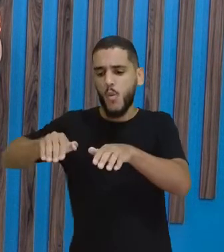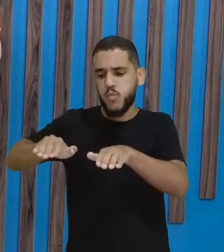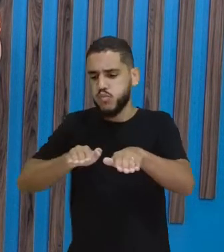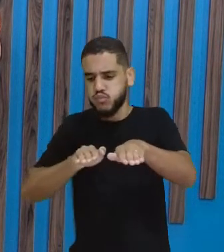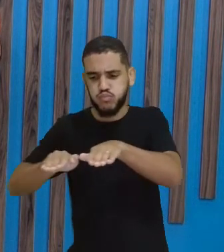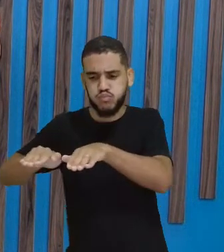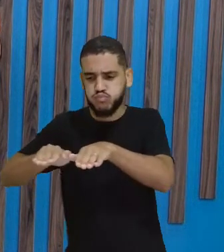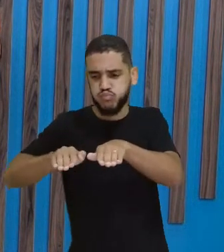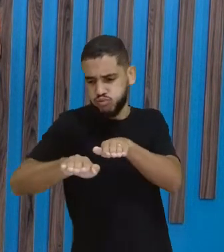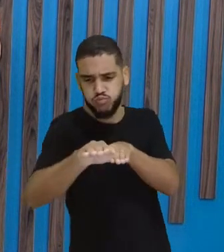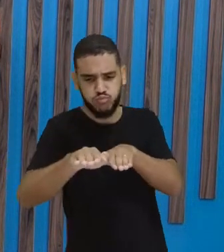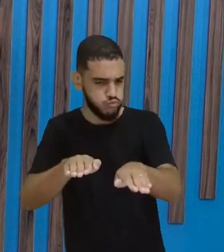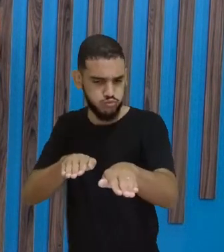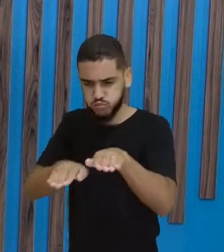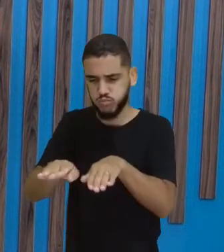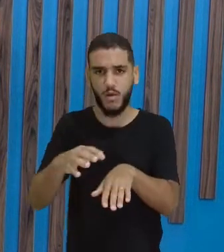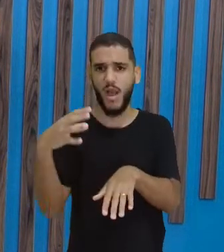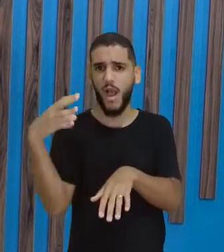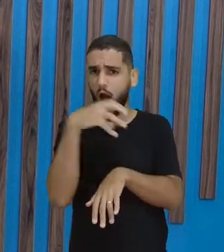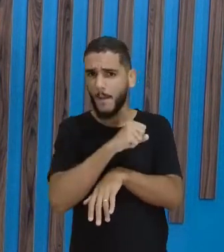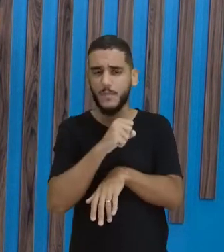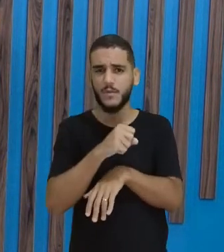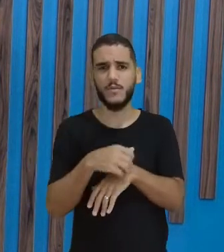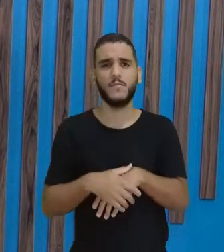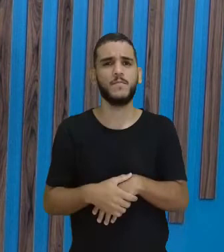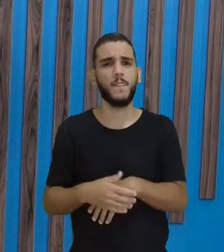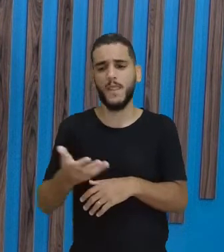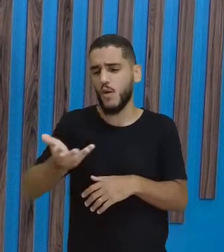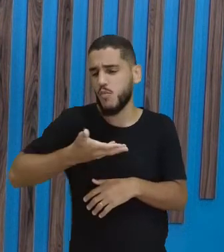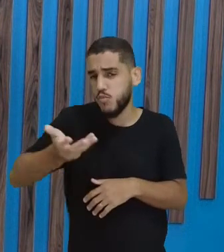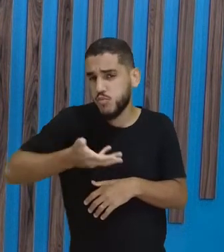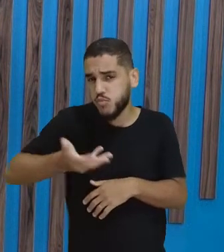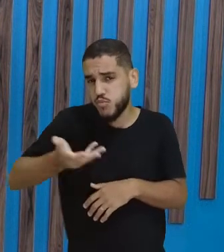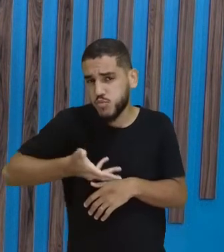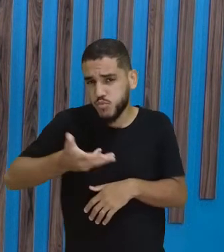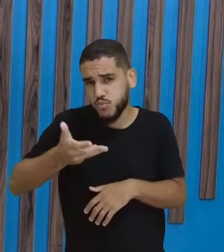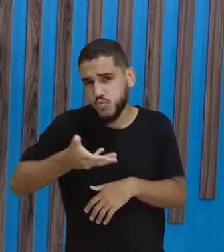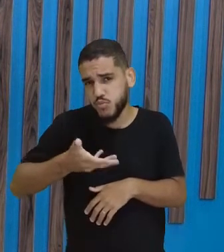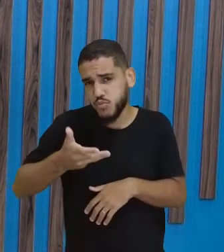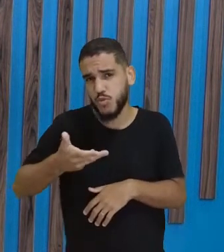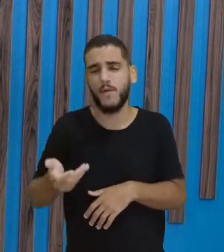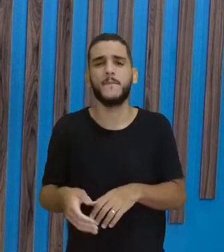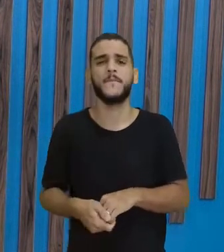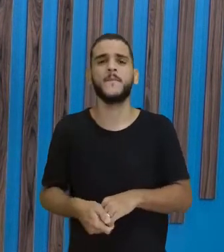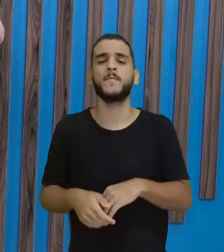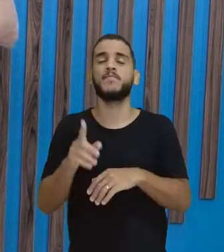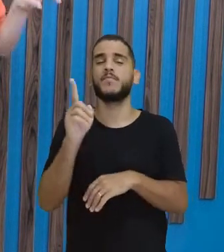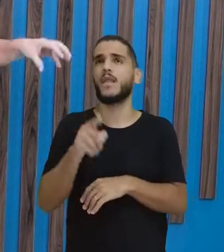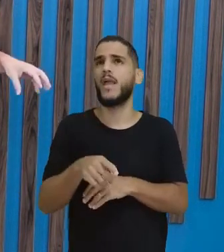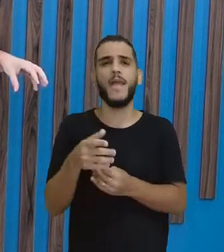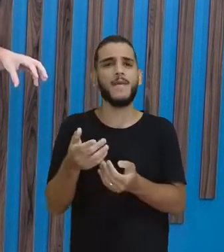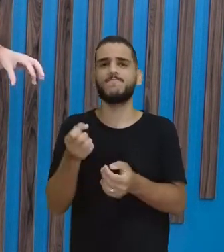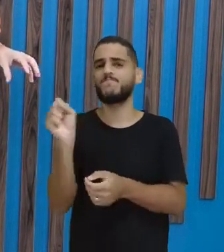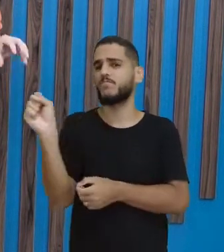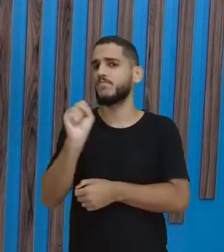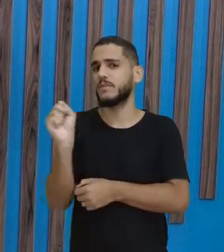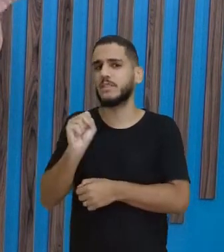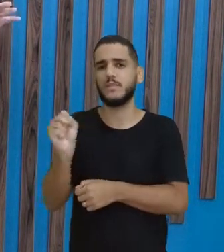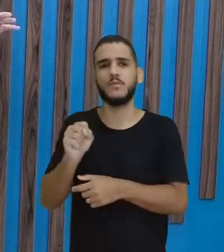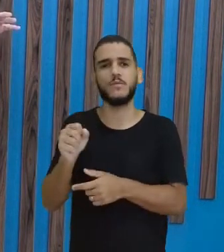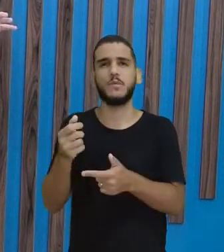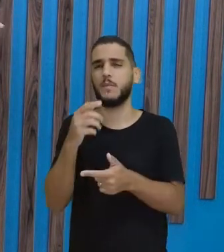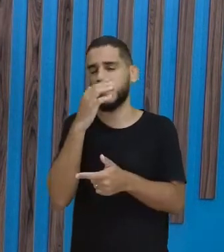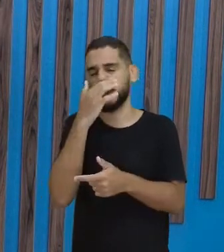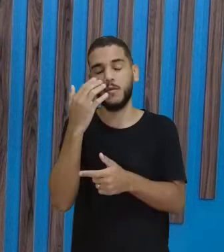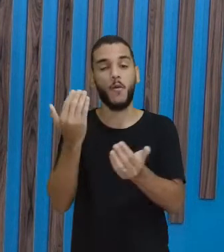lá que acontece? Como uma coisa é super rápida, super ligeira? Pois bem, ali é frações de segundos. Não chega nem a